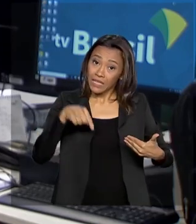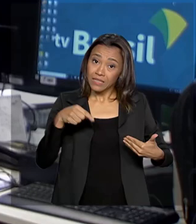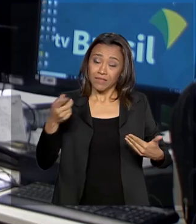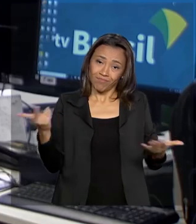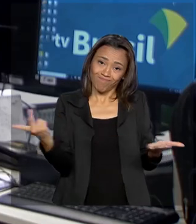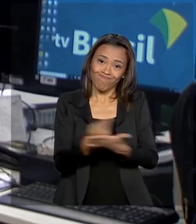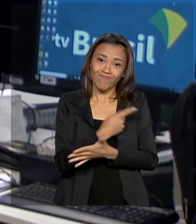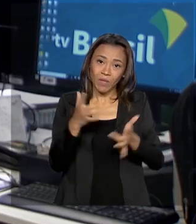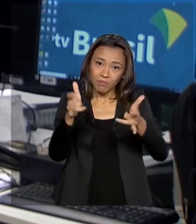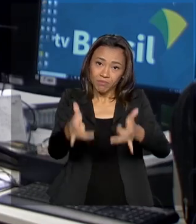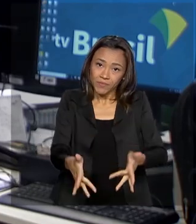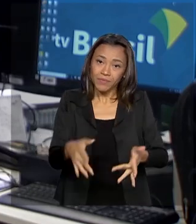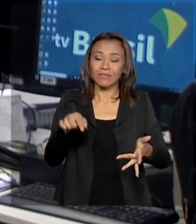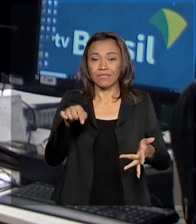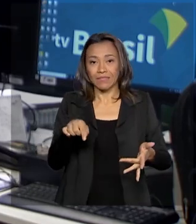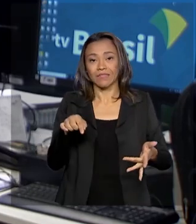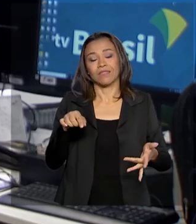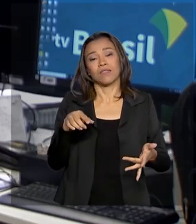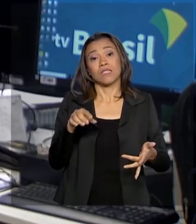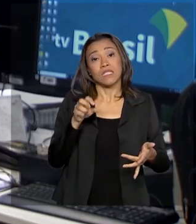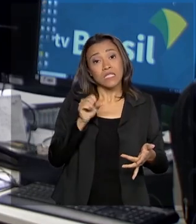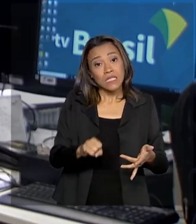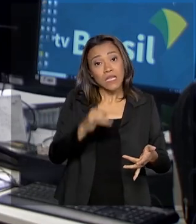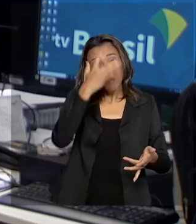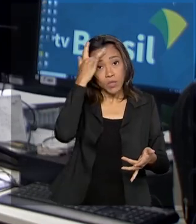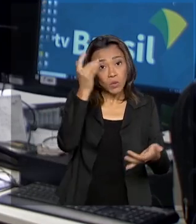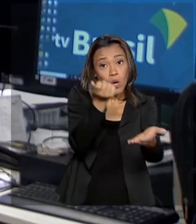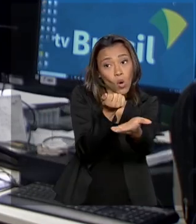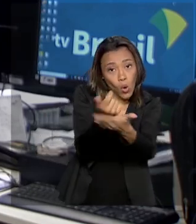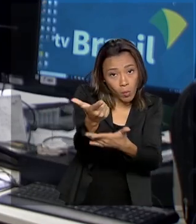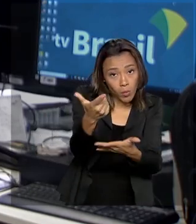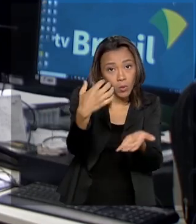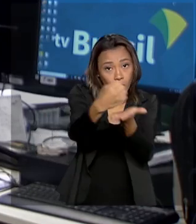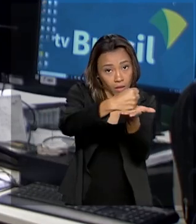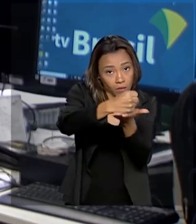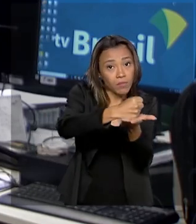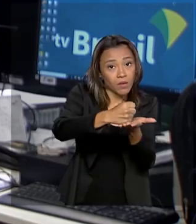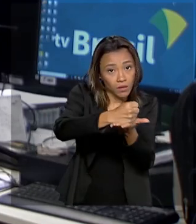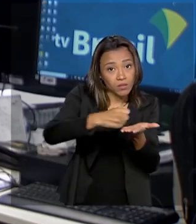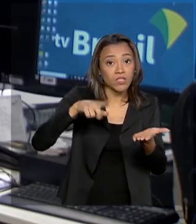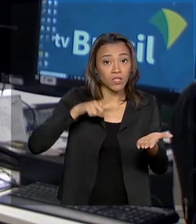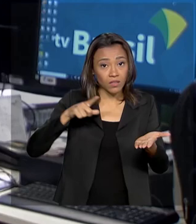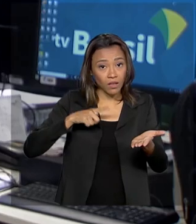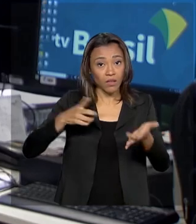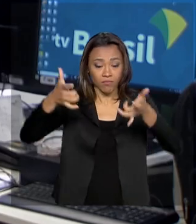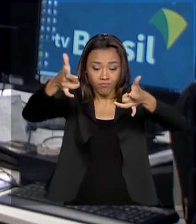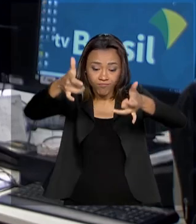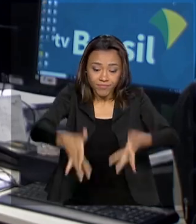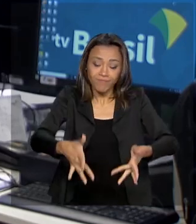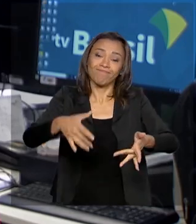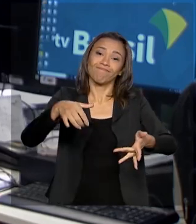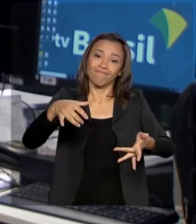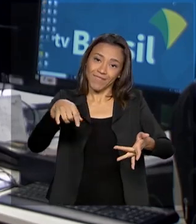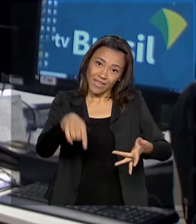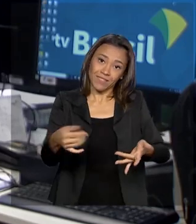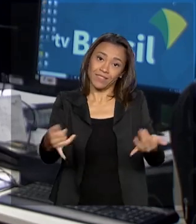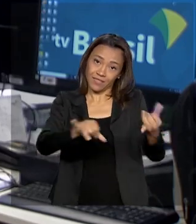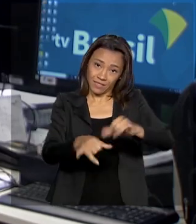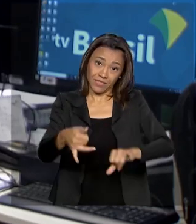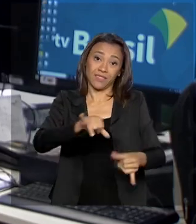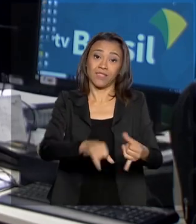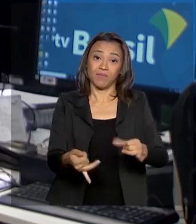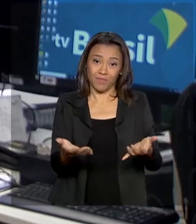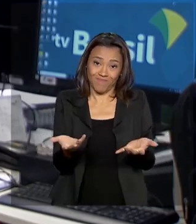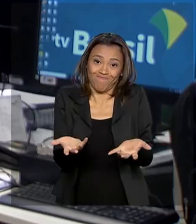causa tanta apreensão se o consumidor comprou cloridrato de ranitidina desses lotes que podem estar